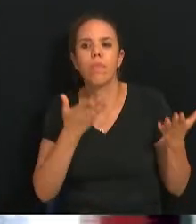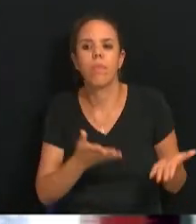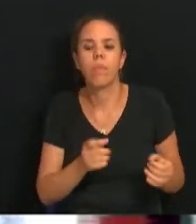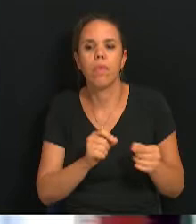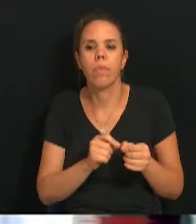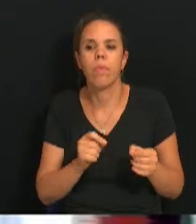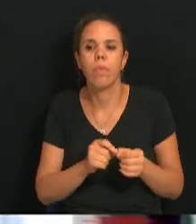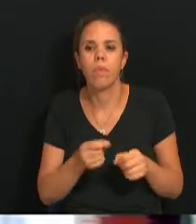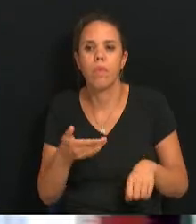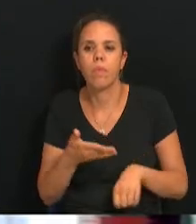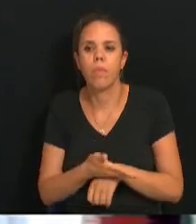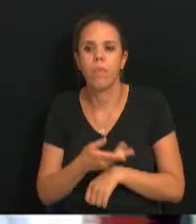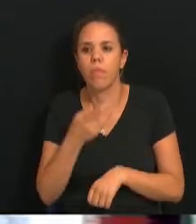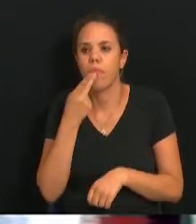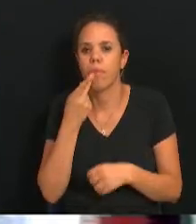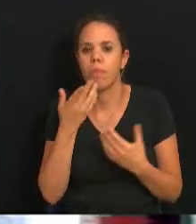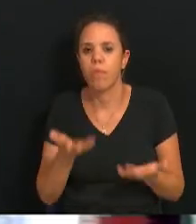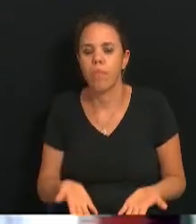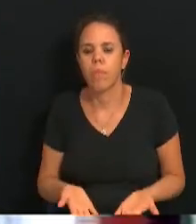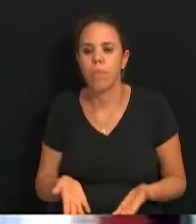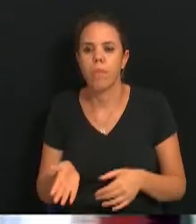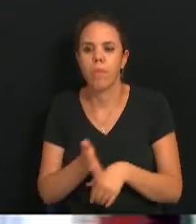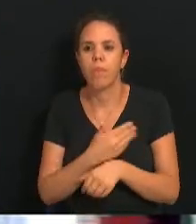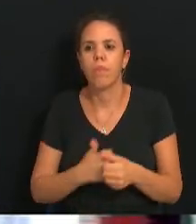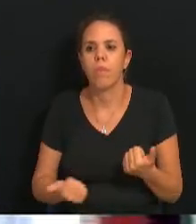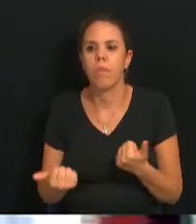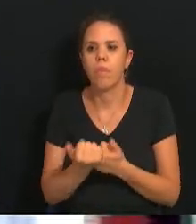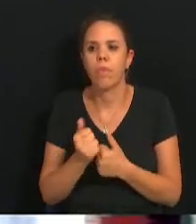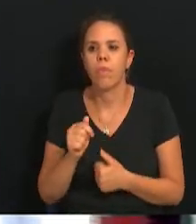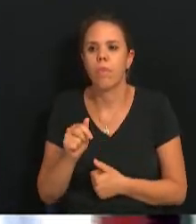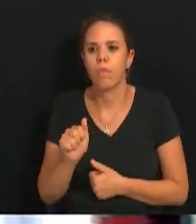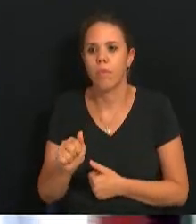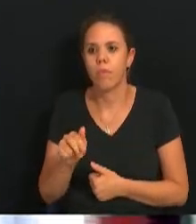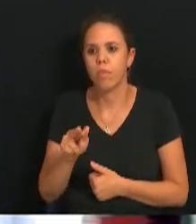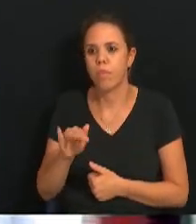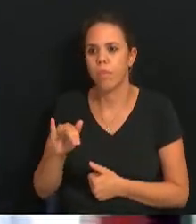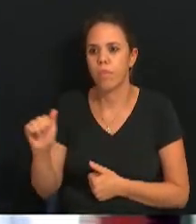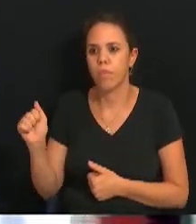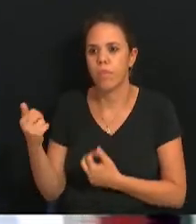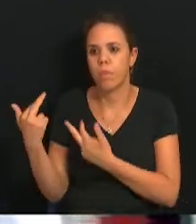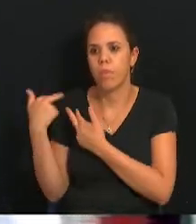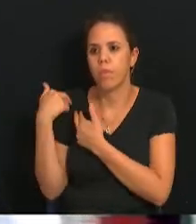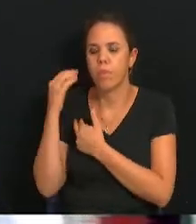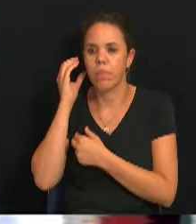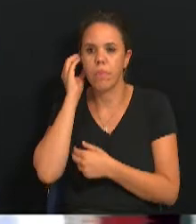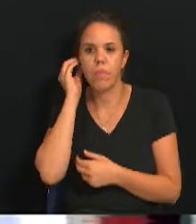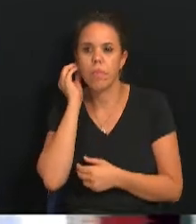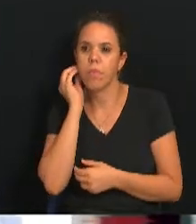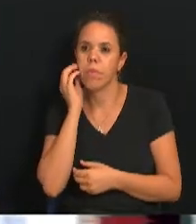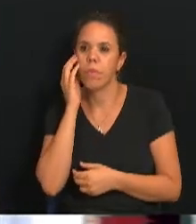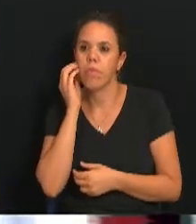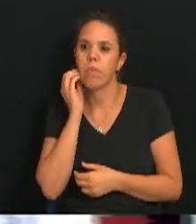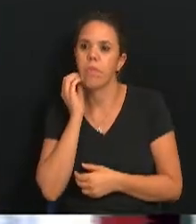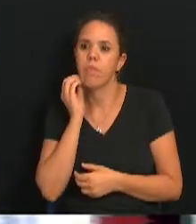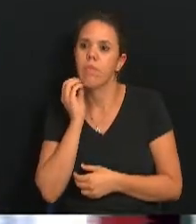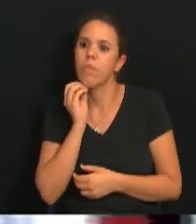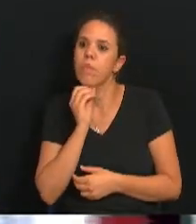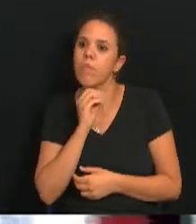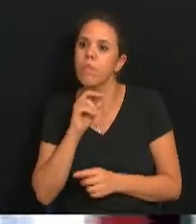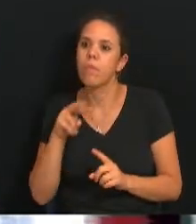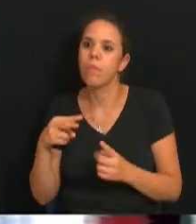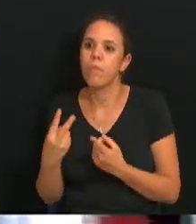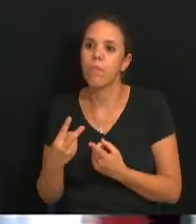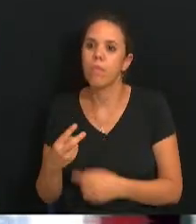a partir do que a fala que me antecedeu aqui da Andréia, eu fiquei responsável aqui de fazer um gancho sobre a perspectiva